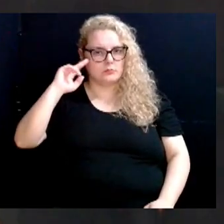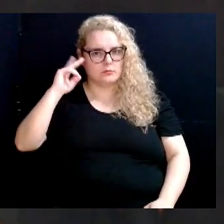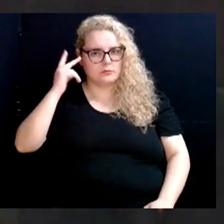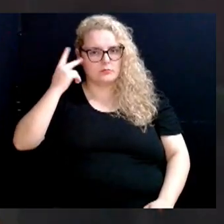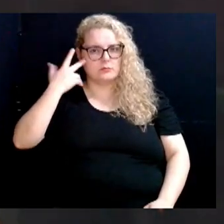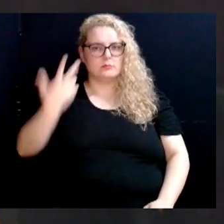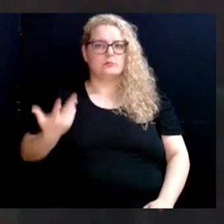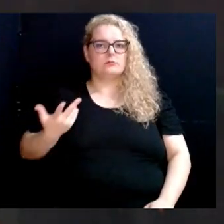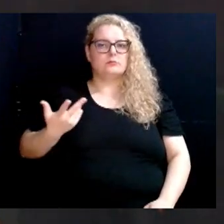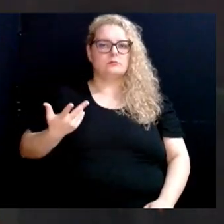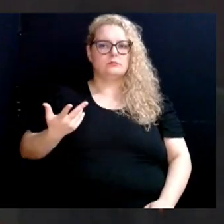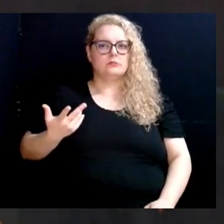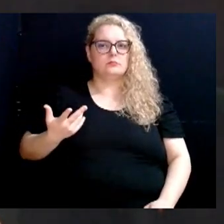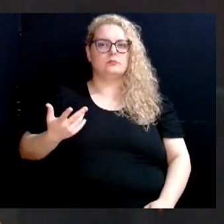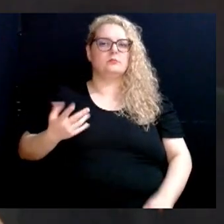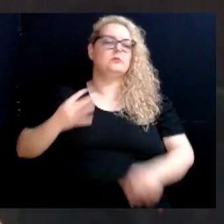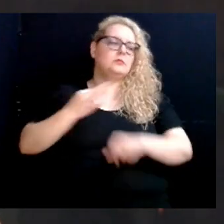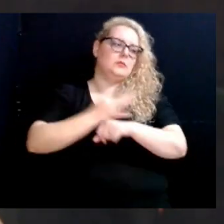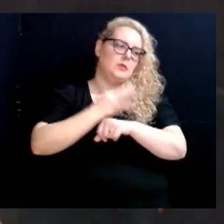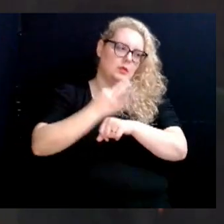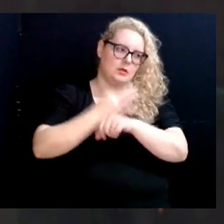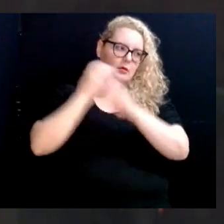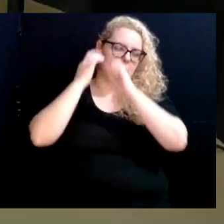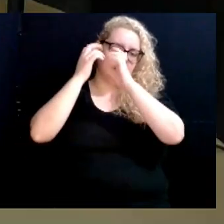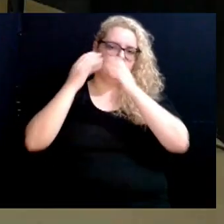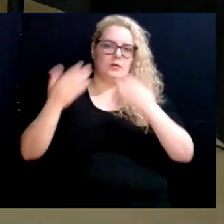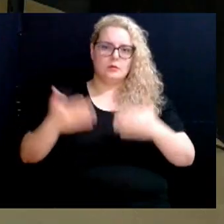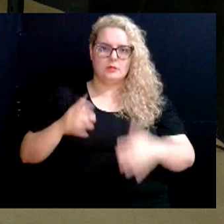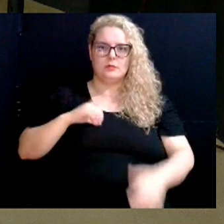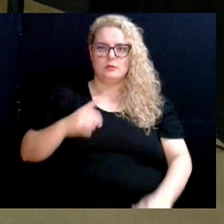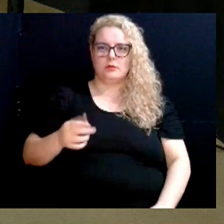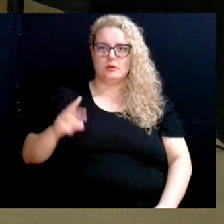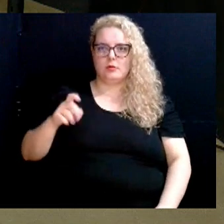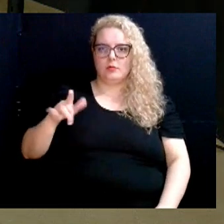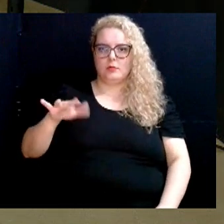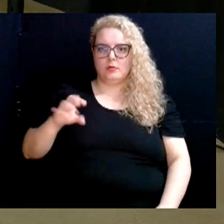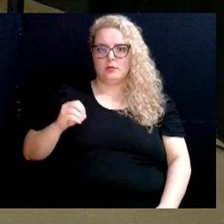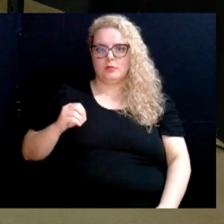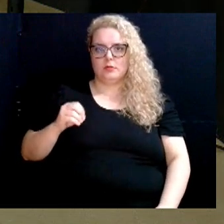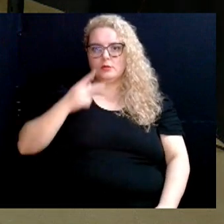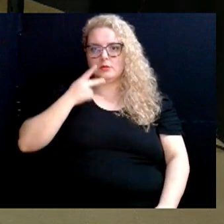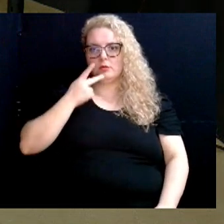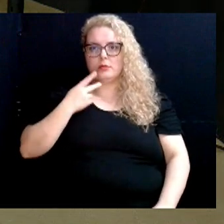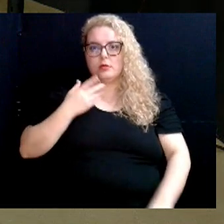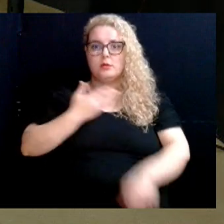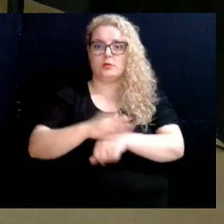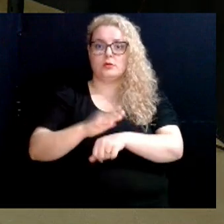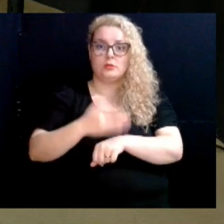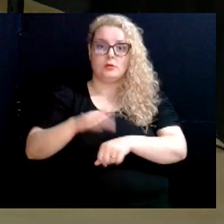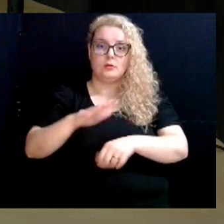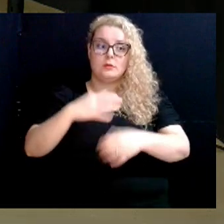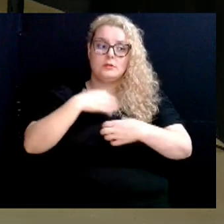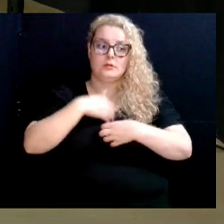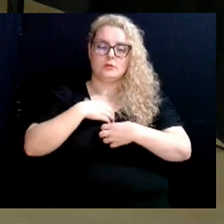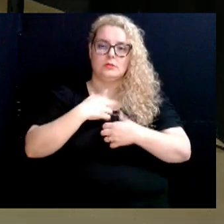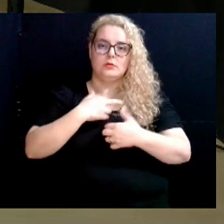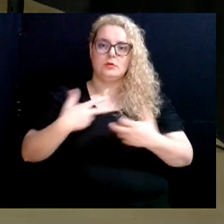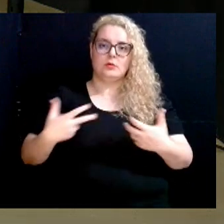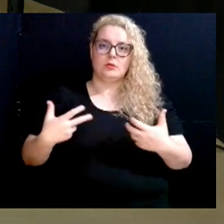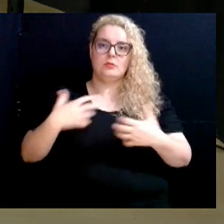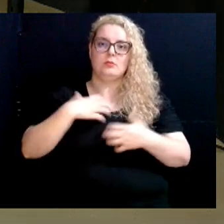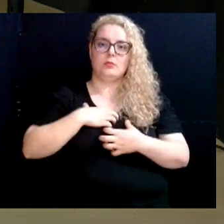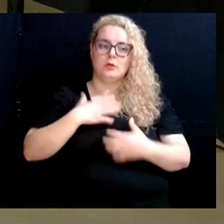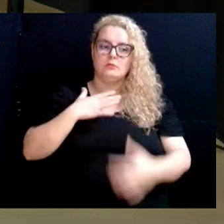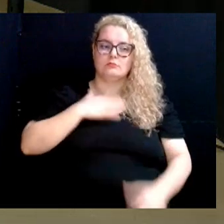essa questão da sobrecarga mental que a gente tem. Agora o Rodrigo fala sobre treinar mais para sentir que estou fazendo alguma coisa por